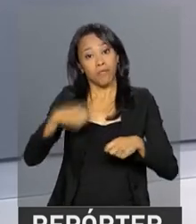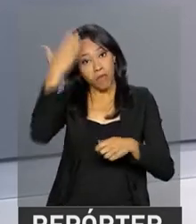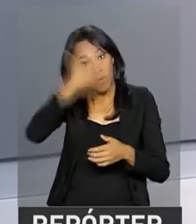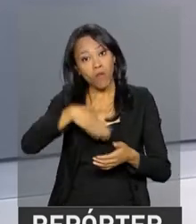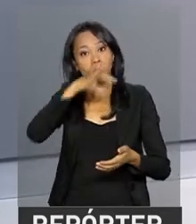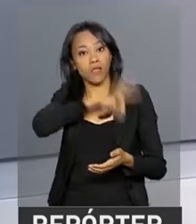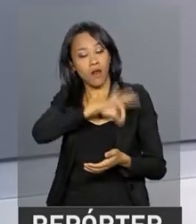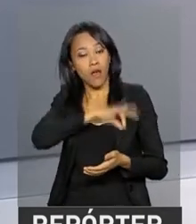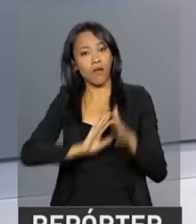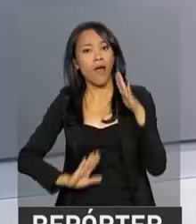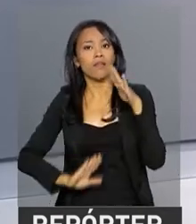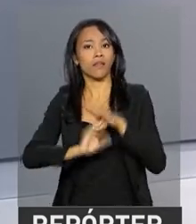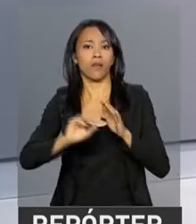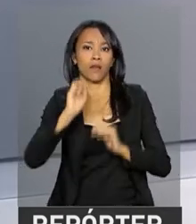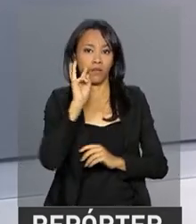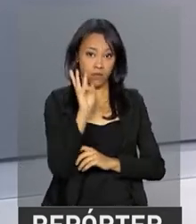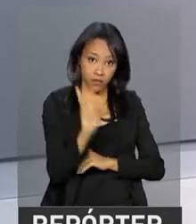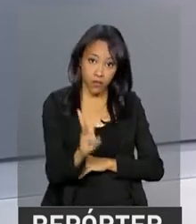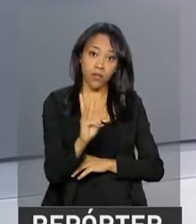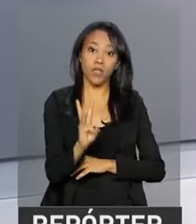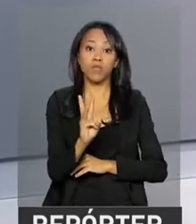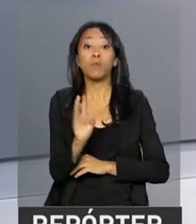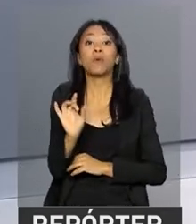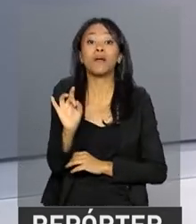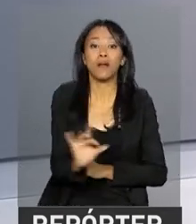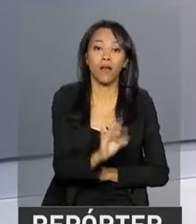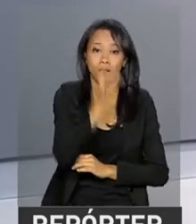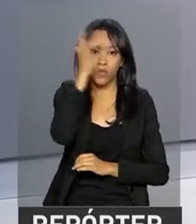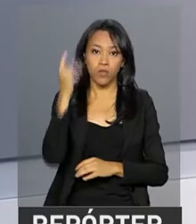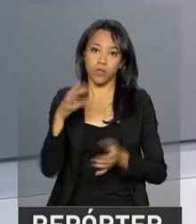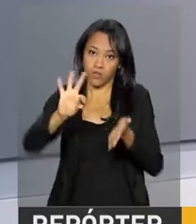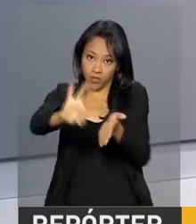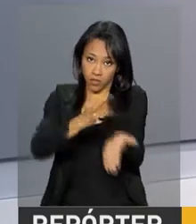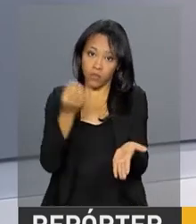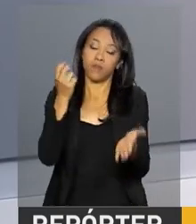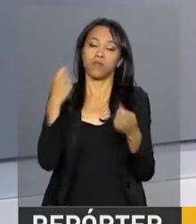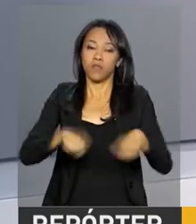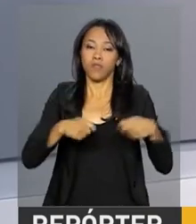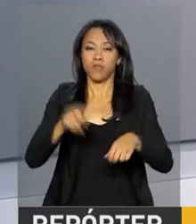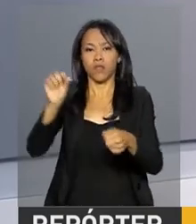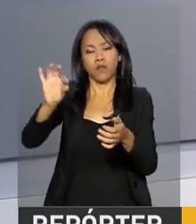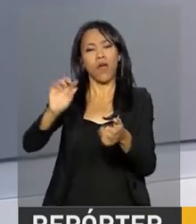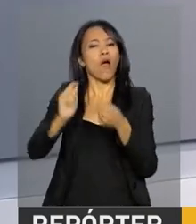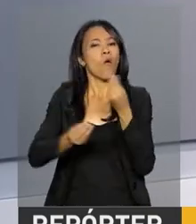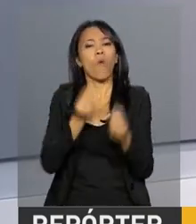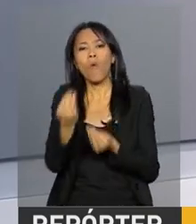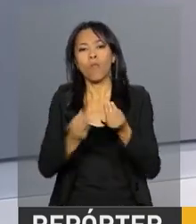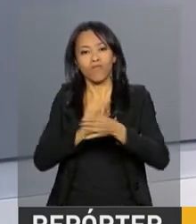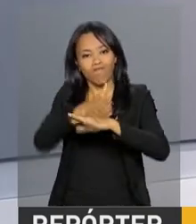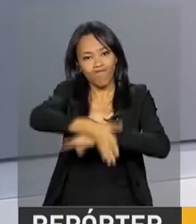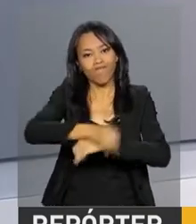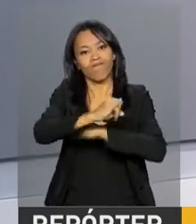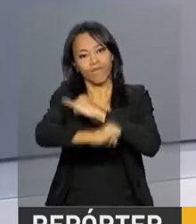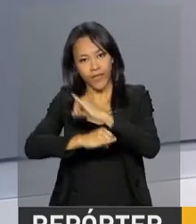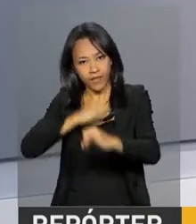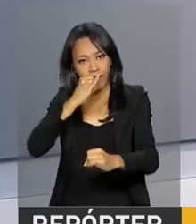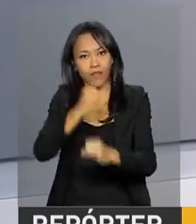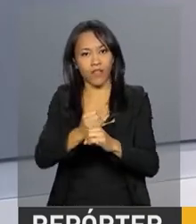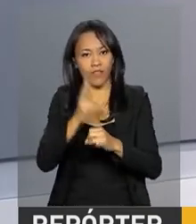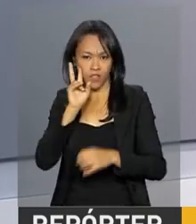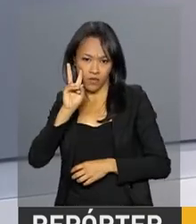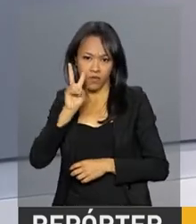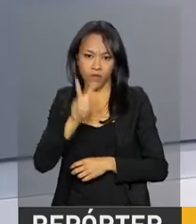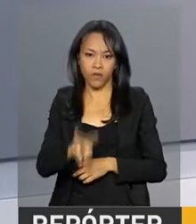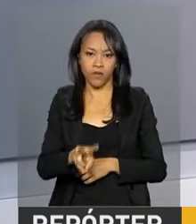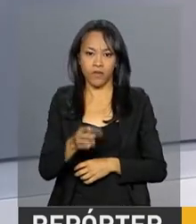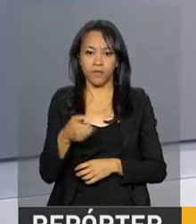de até três salários mínimos por pessoa as inscrições devem ser feitas exclusivamente na internet em site